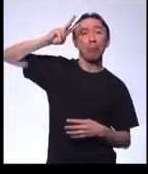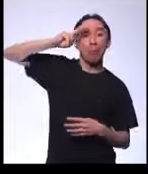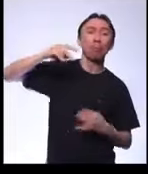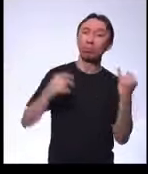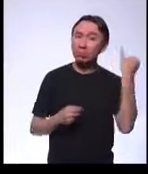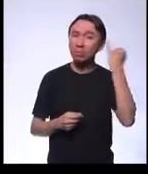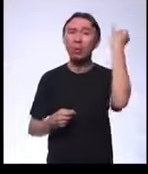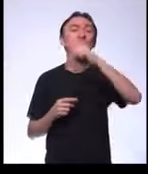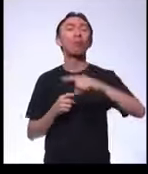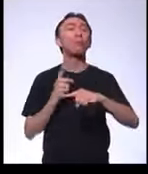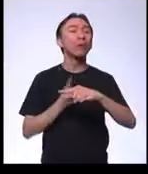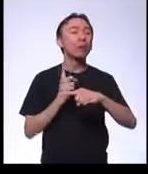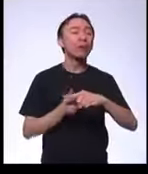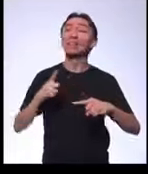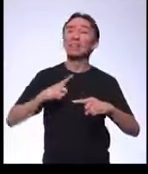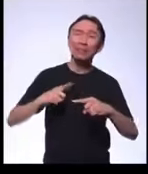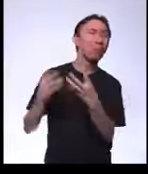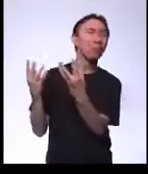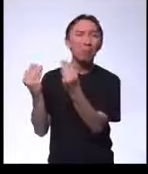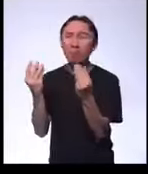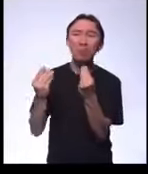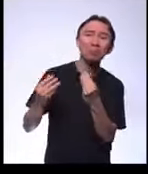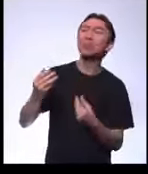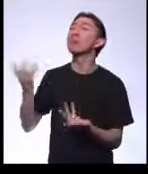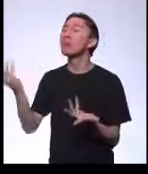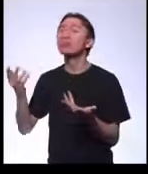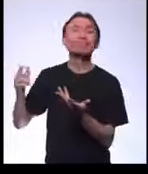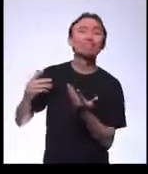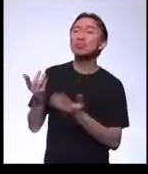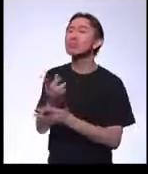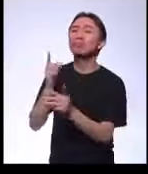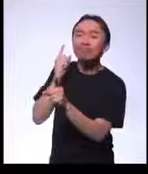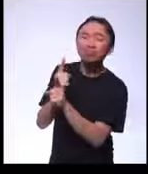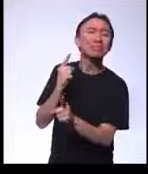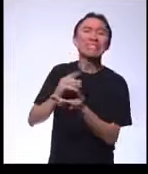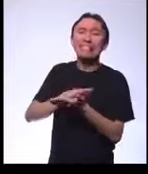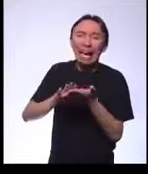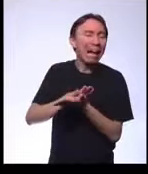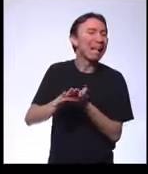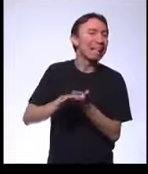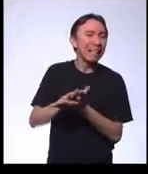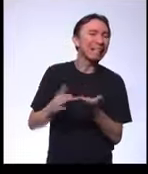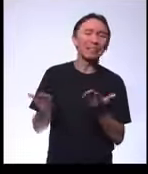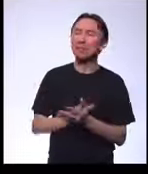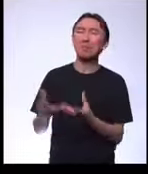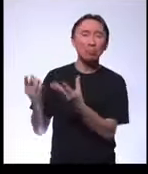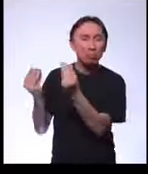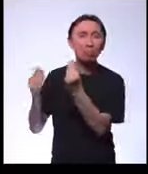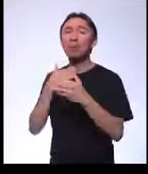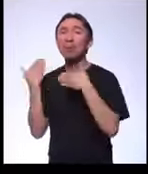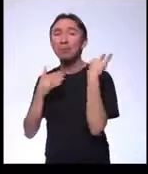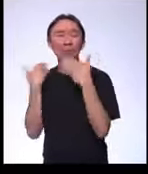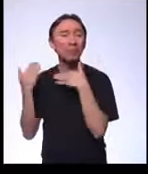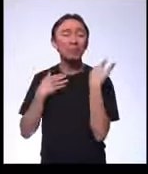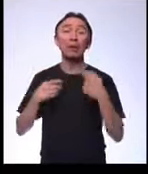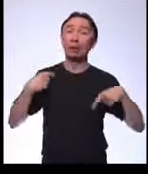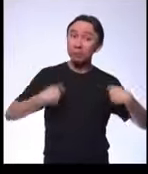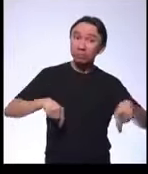ainda há muitos casos sem resolução até os dias de hoje. Então, há muitas mortes que ainda necessitam